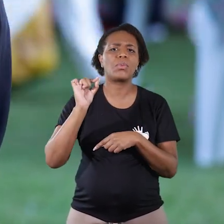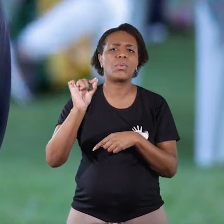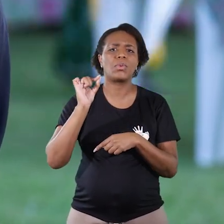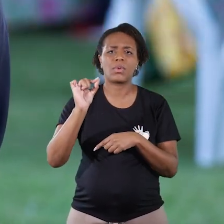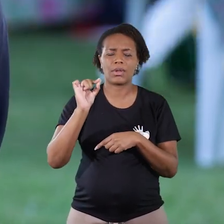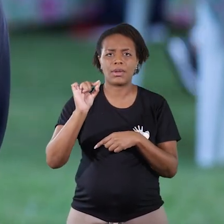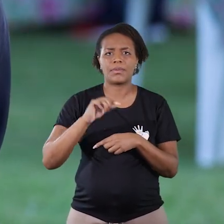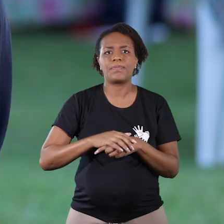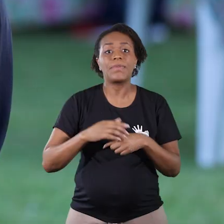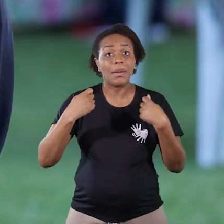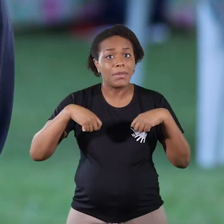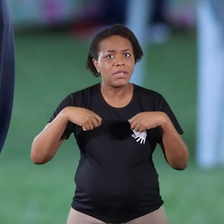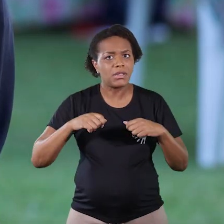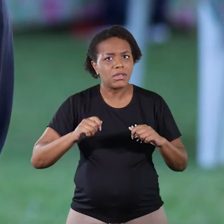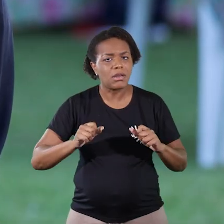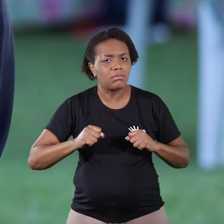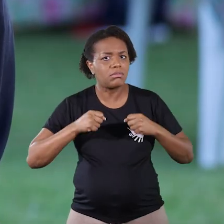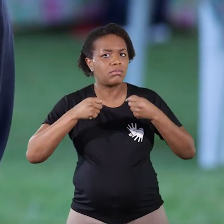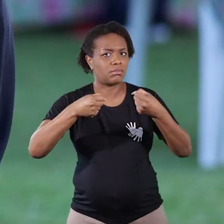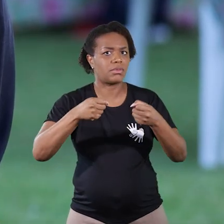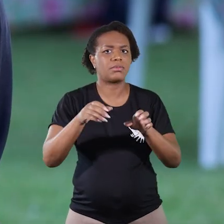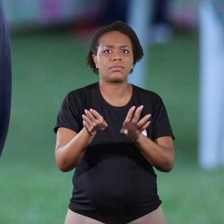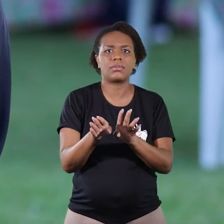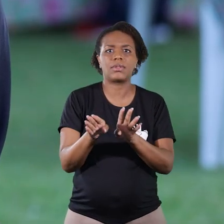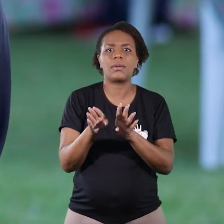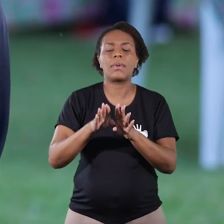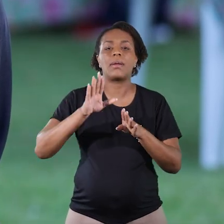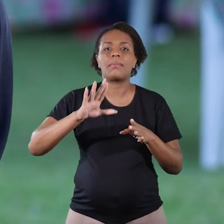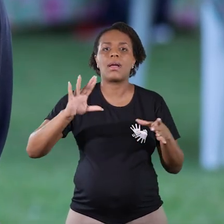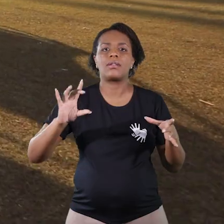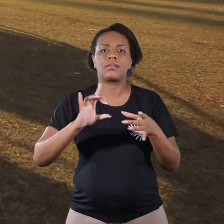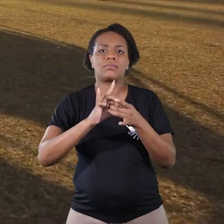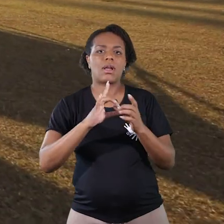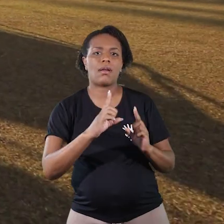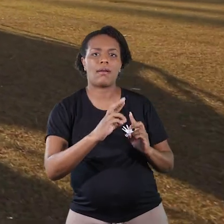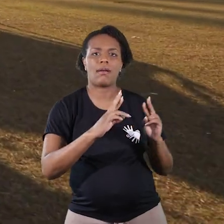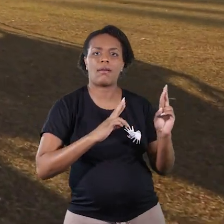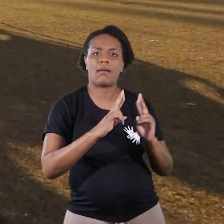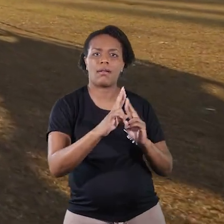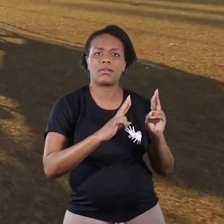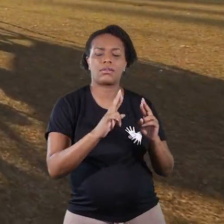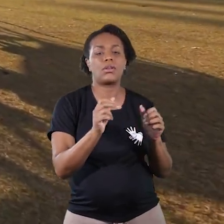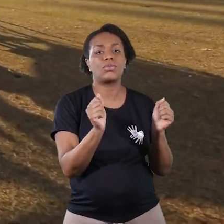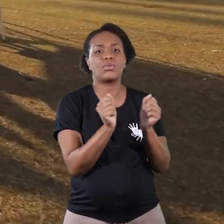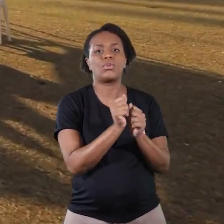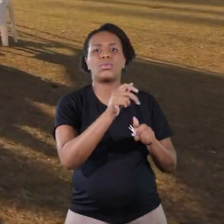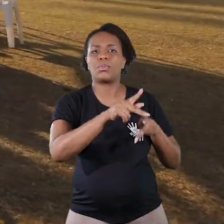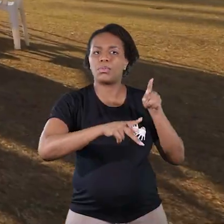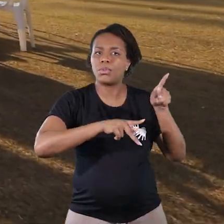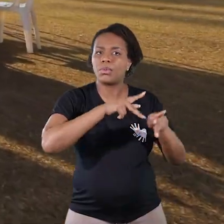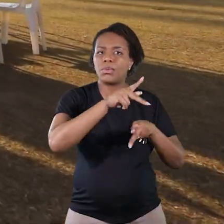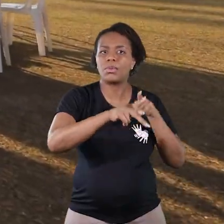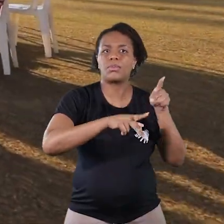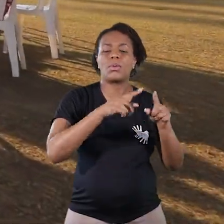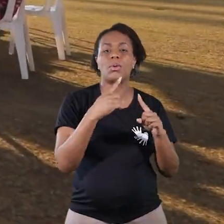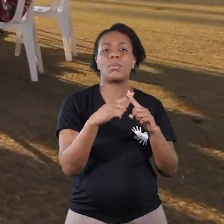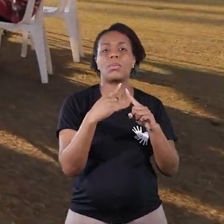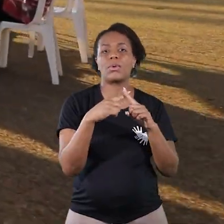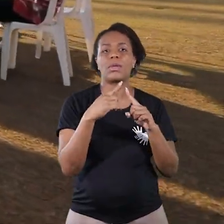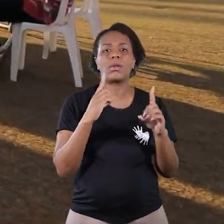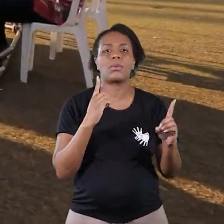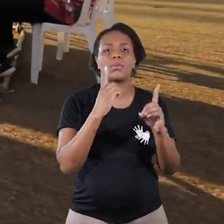ciência. De que ciência que eu estou falando? De uma ciência que também seja engajada, que também esteja em diálogo com esses povos, com